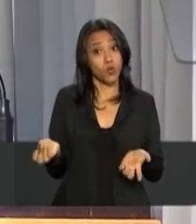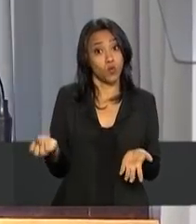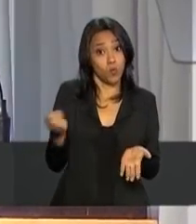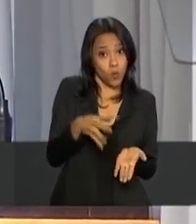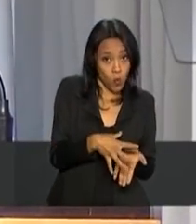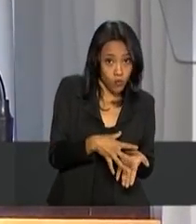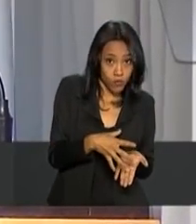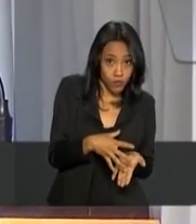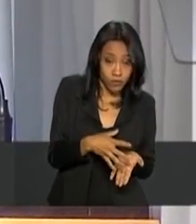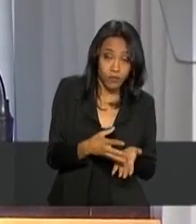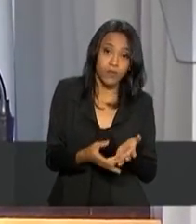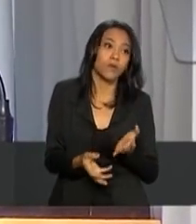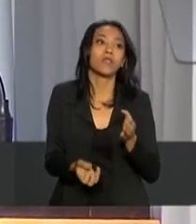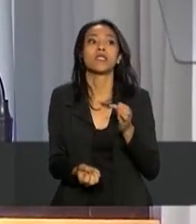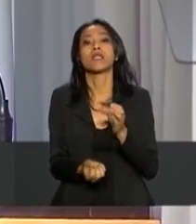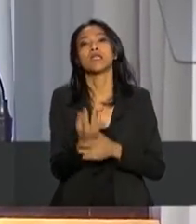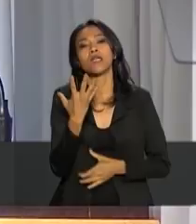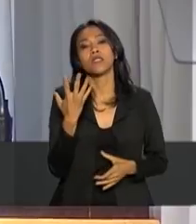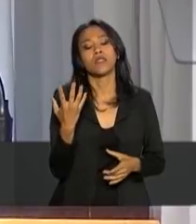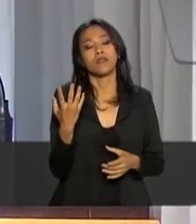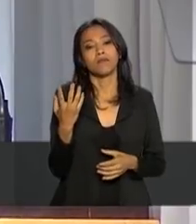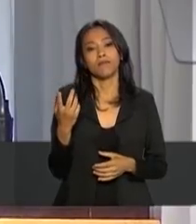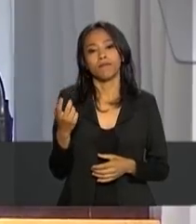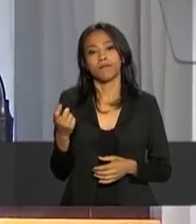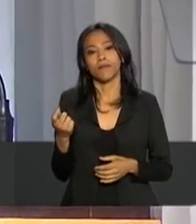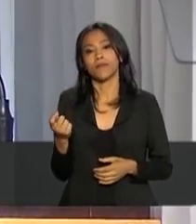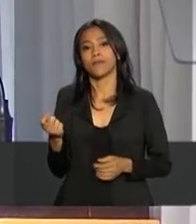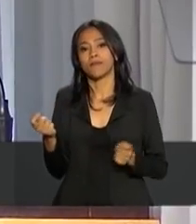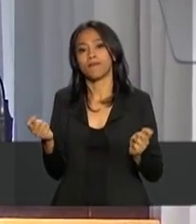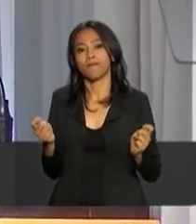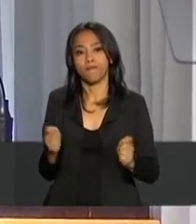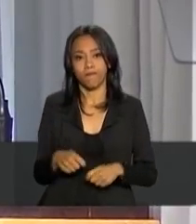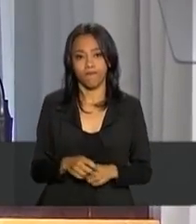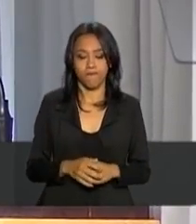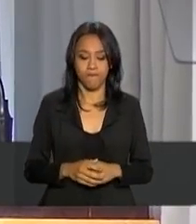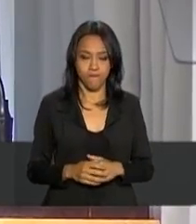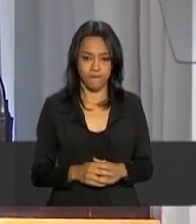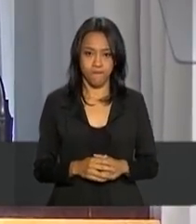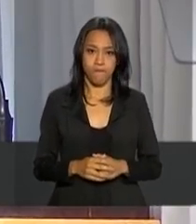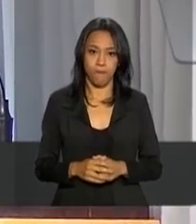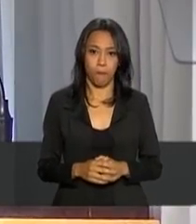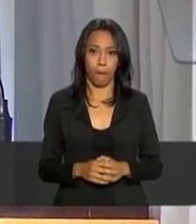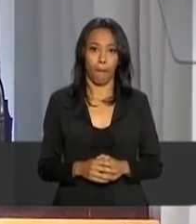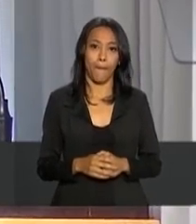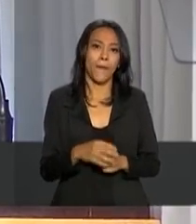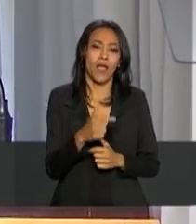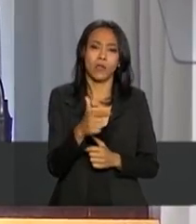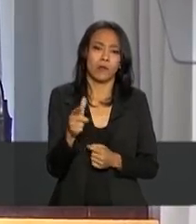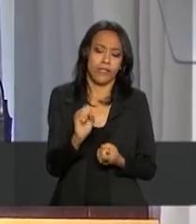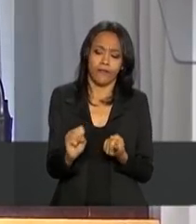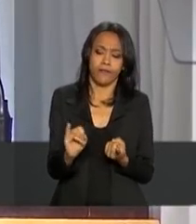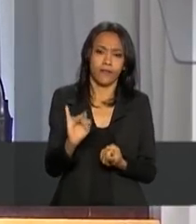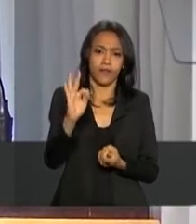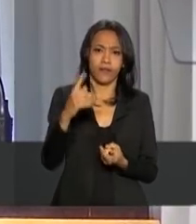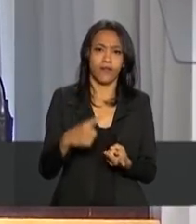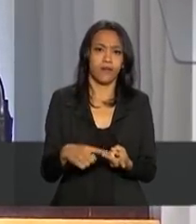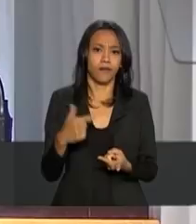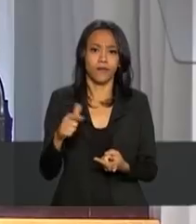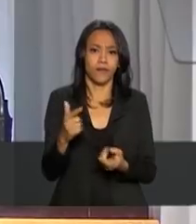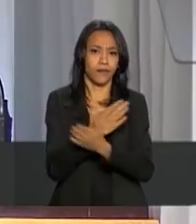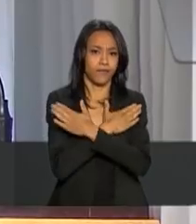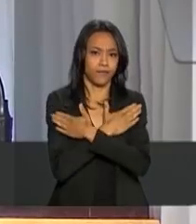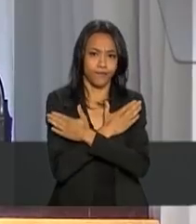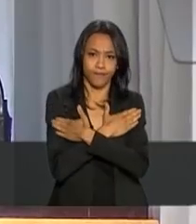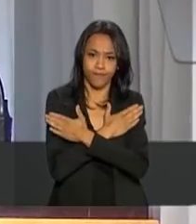criação de um novo Estado fosse capaz de fazer de um céu cinzento um céu azul. não haveria mais inflação, não haveria desemprego, nada disso. Aliás,